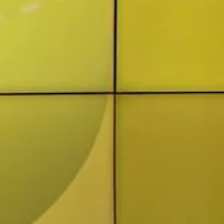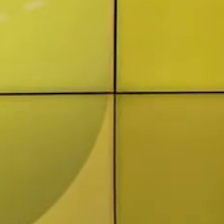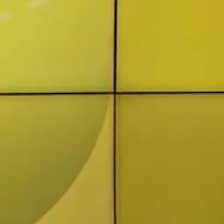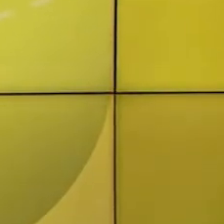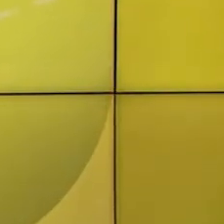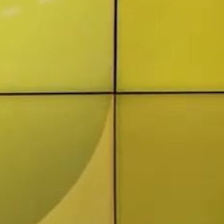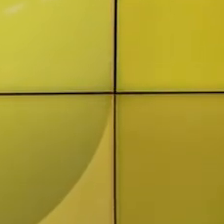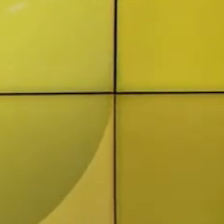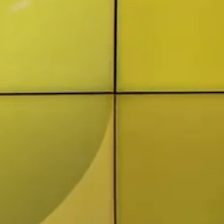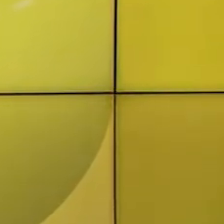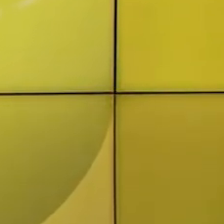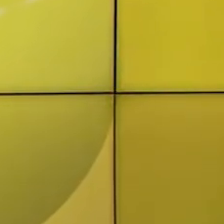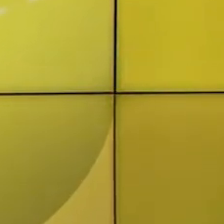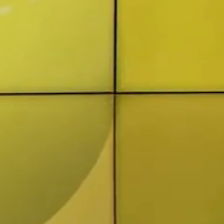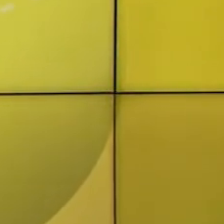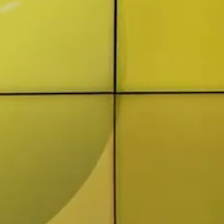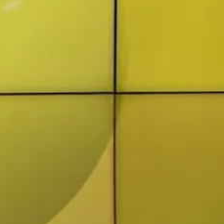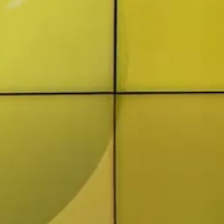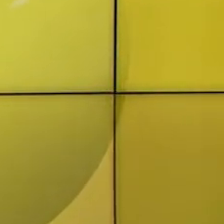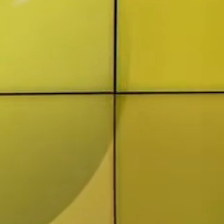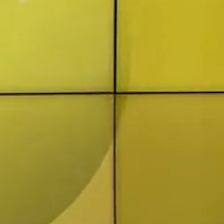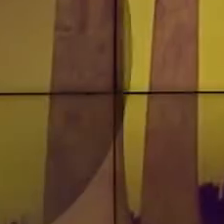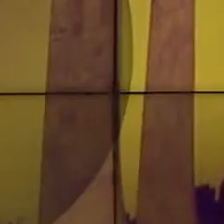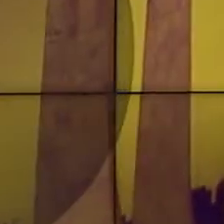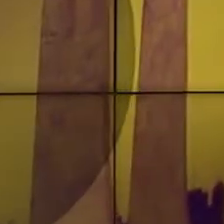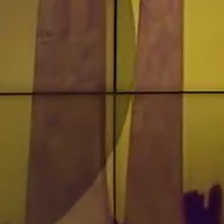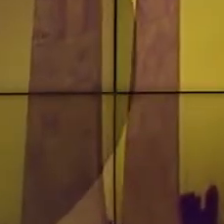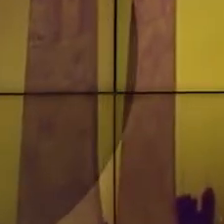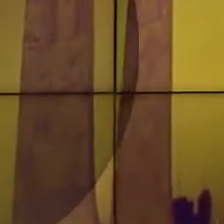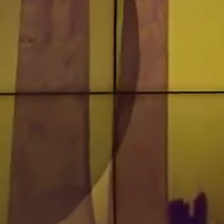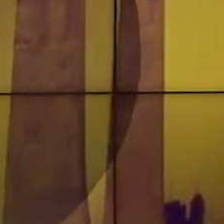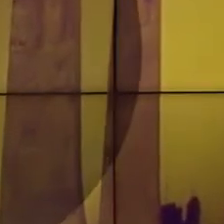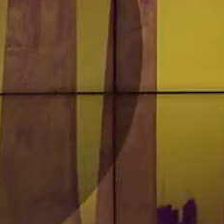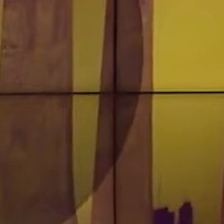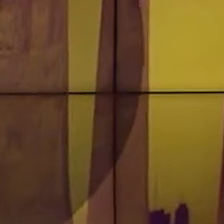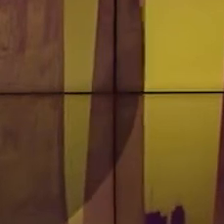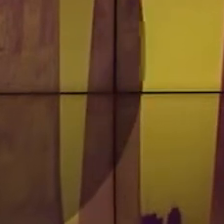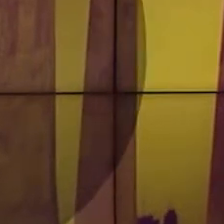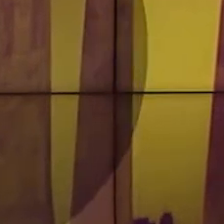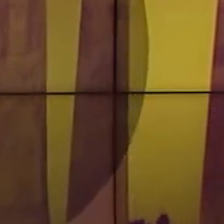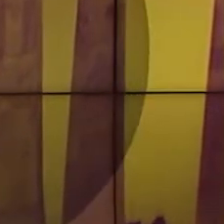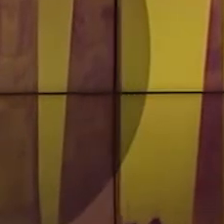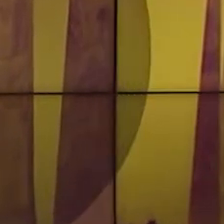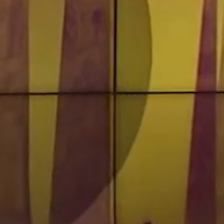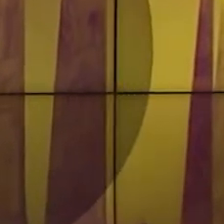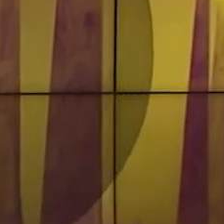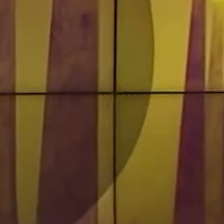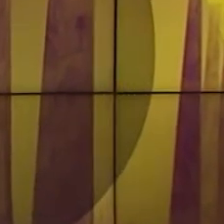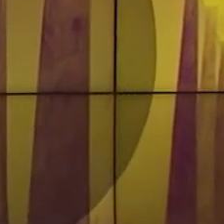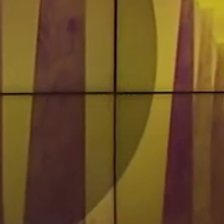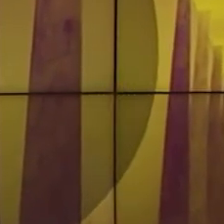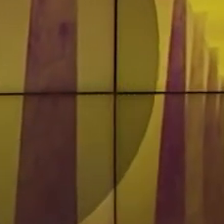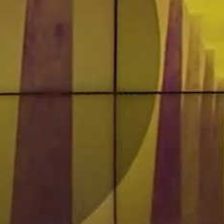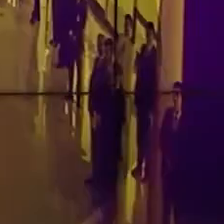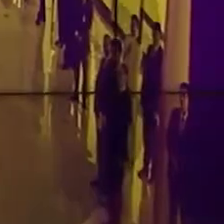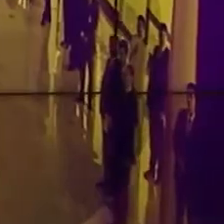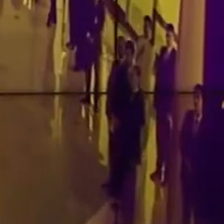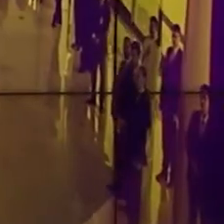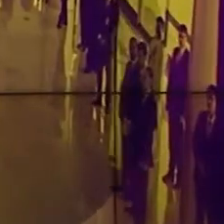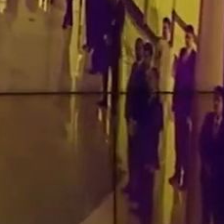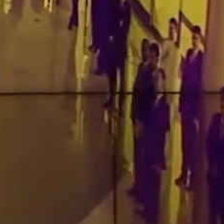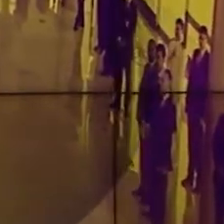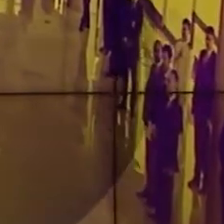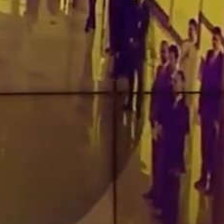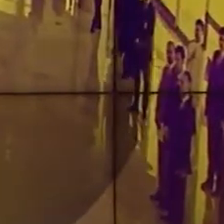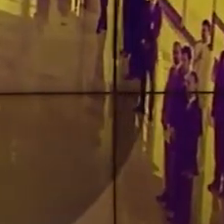Nós acompanhamos ao vivo, direto de São Paulo, a participação do presidente Michel Temer na Conferência Internacional Data Agro